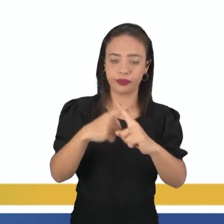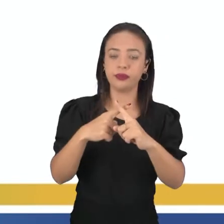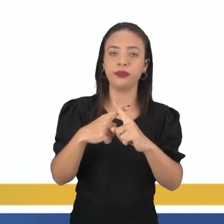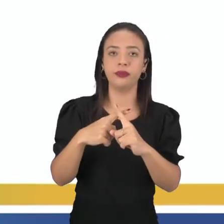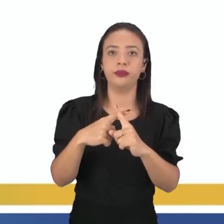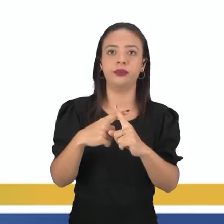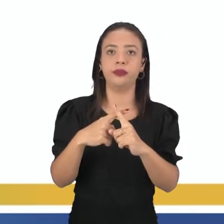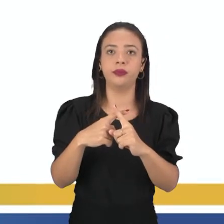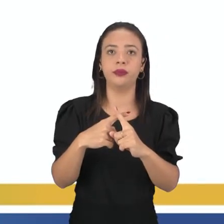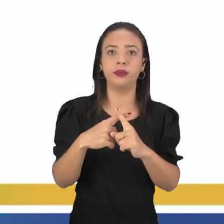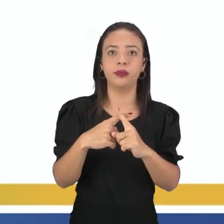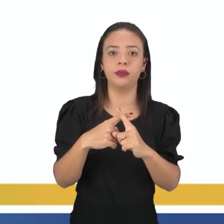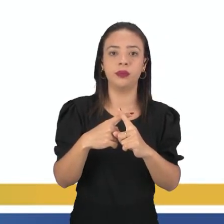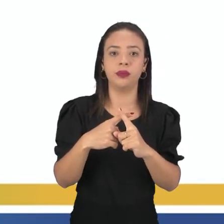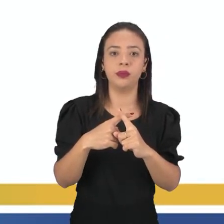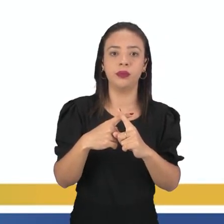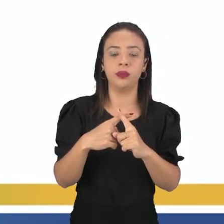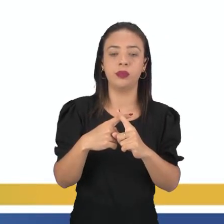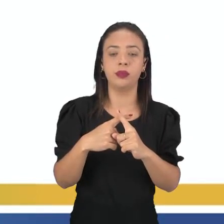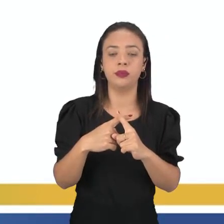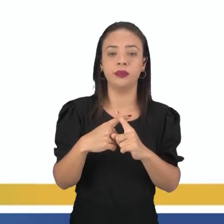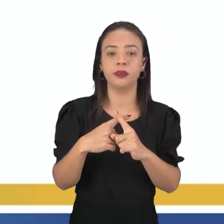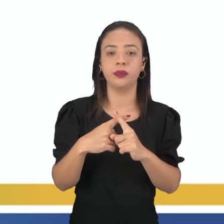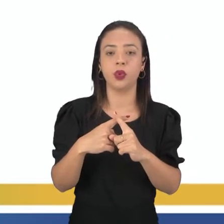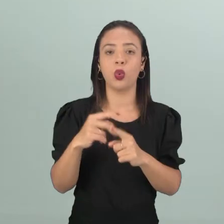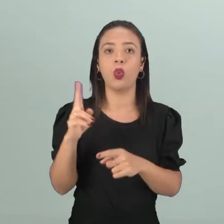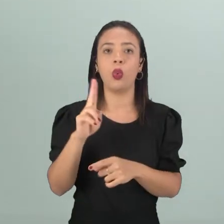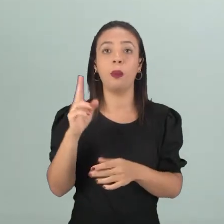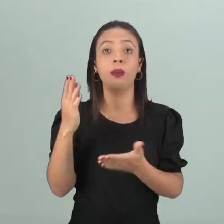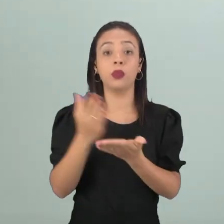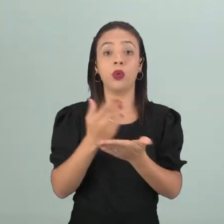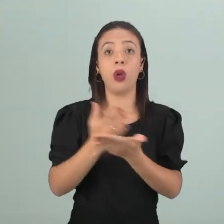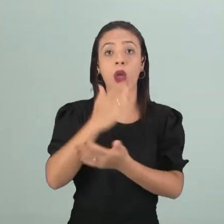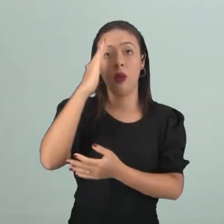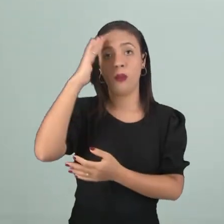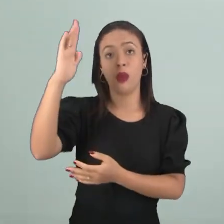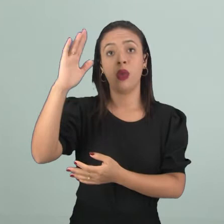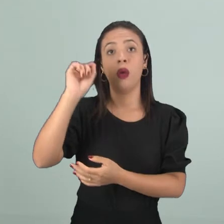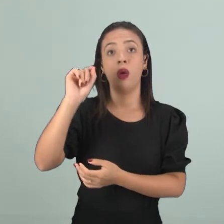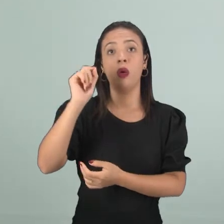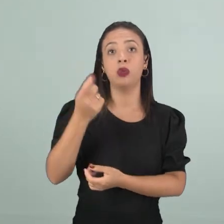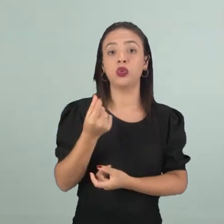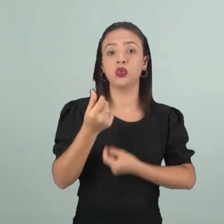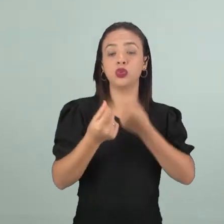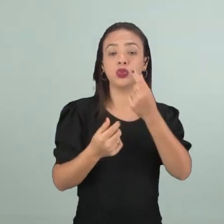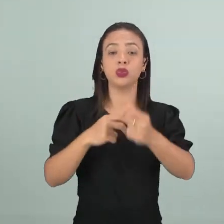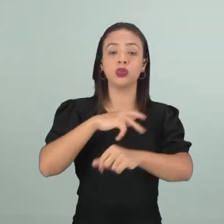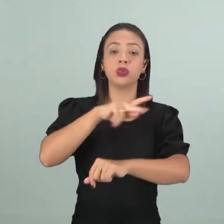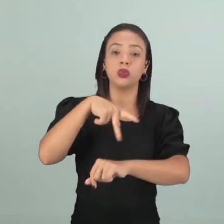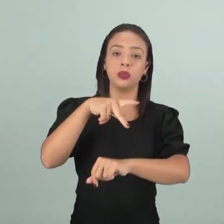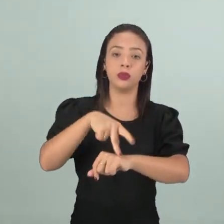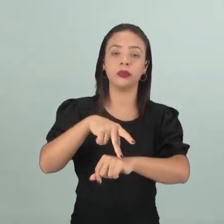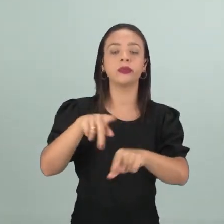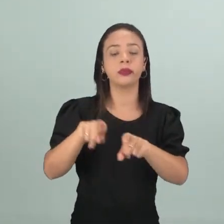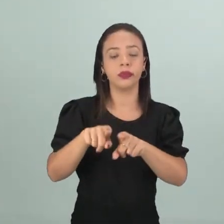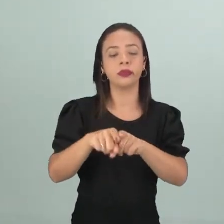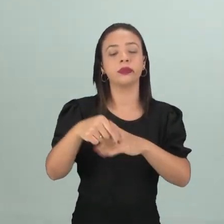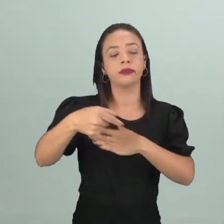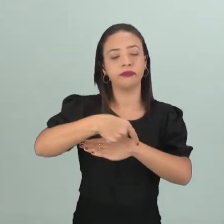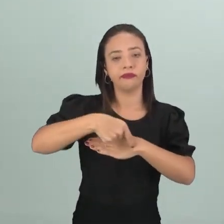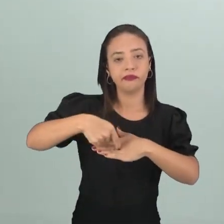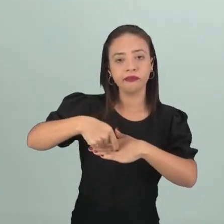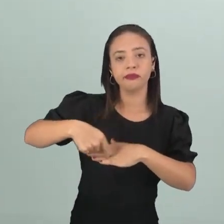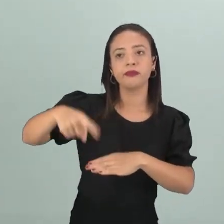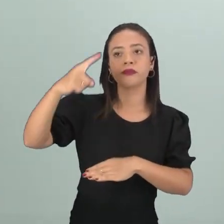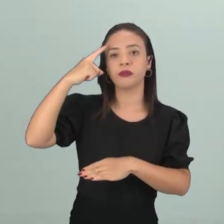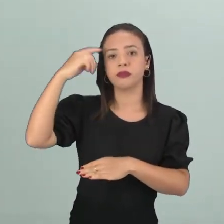mercantilista. Sua maior obra reconhecida foi A Riqueza das Nações. Adam Smith, que é também um dos pensadores iluministas, ele vai